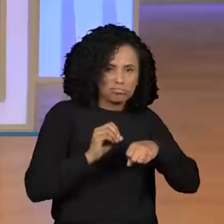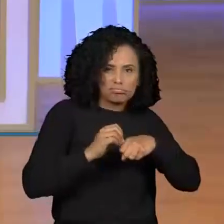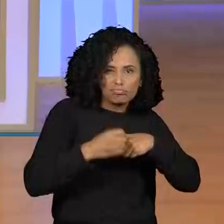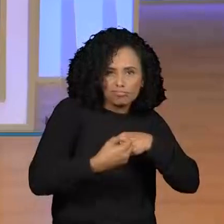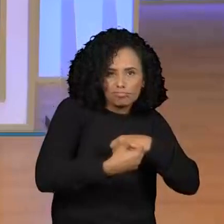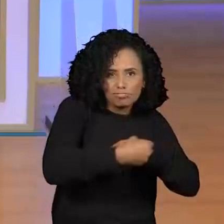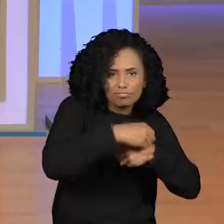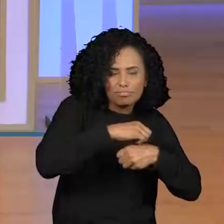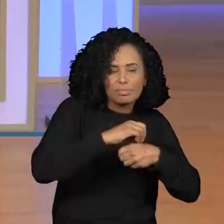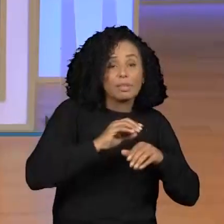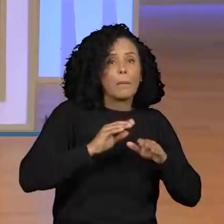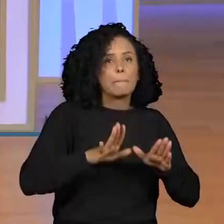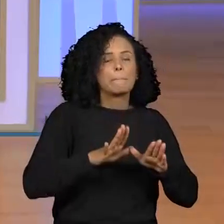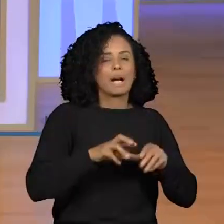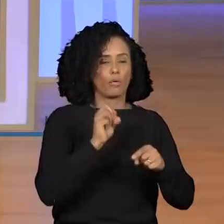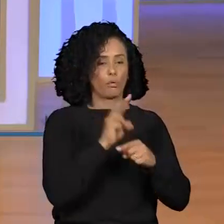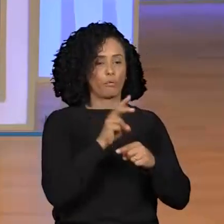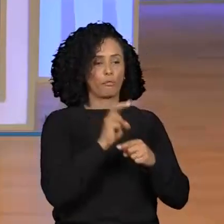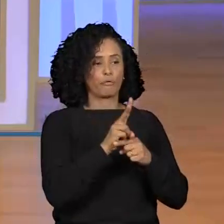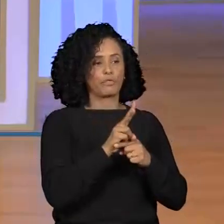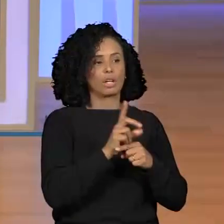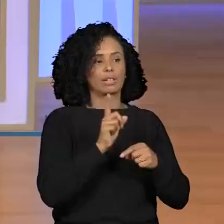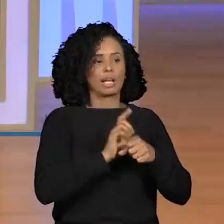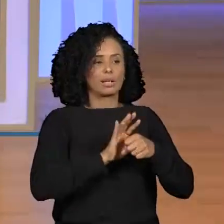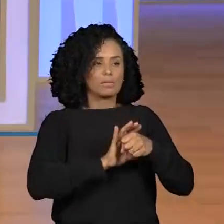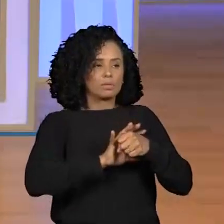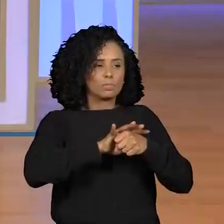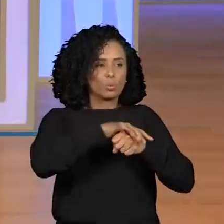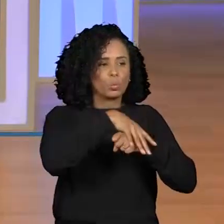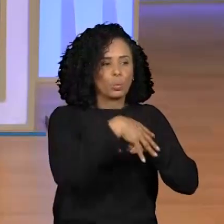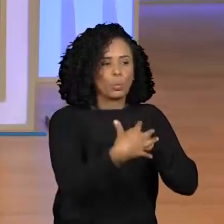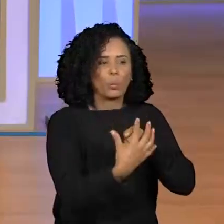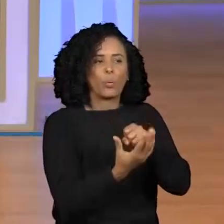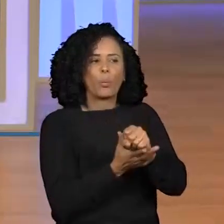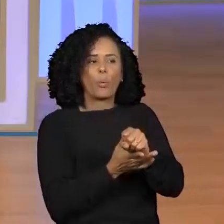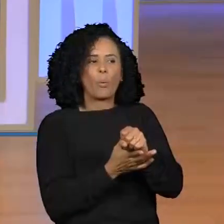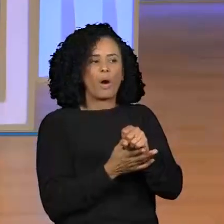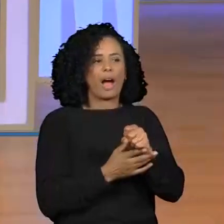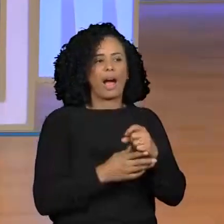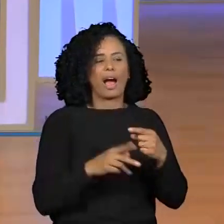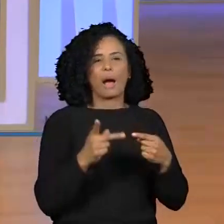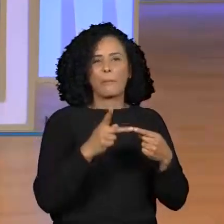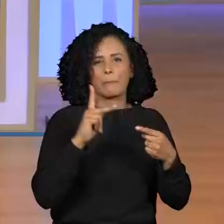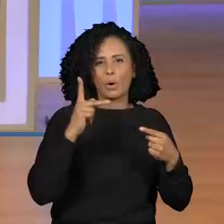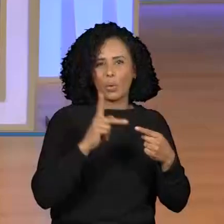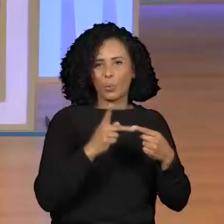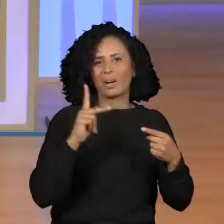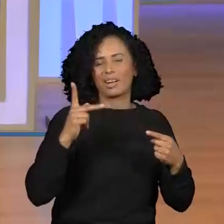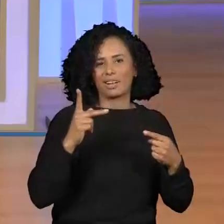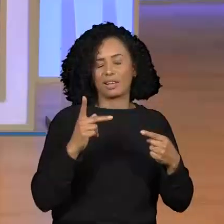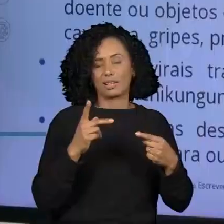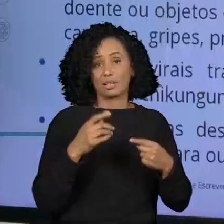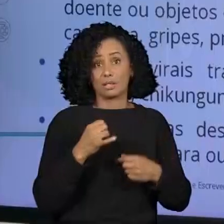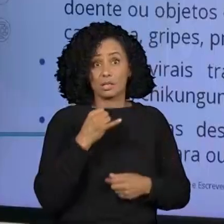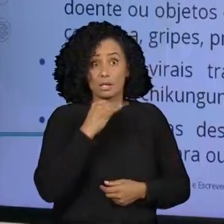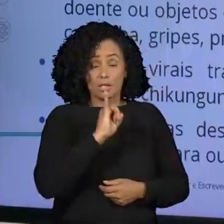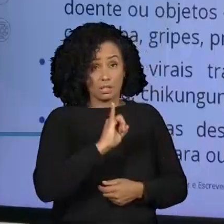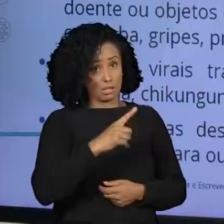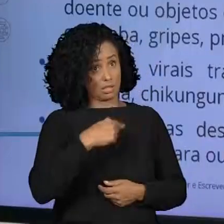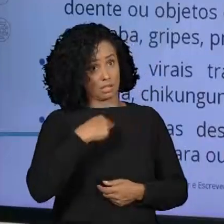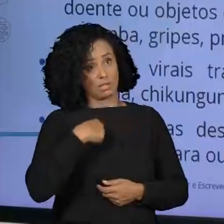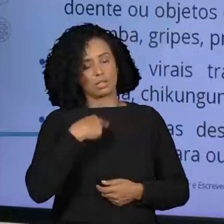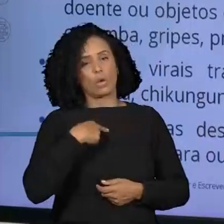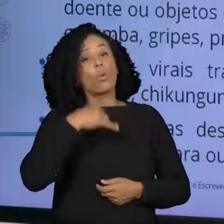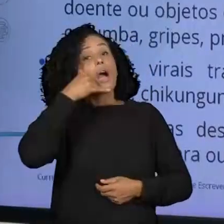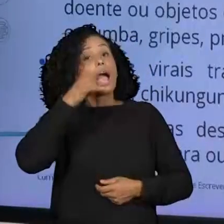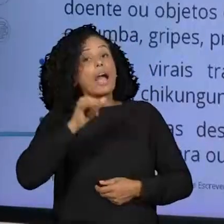com proteína, né? É isso mesmo, Por isso né? que quando a gente vai se prevenir do Covid ou da gripe, lavar as mãos com